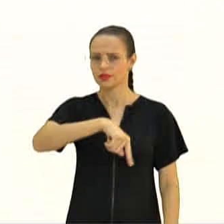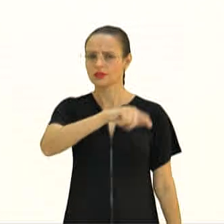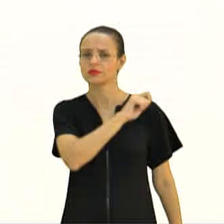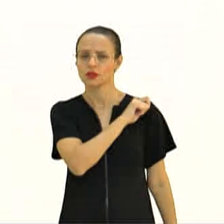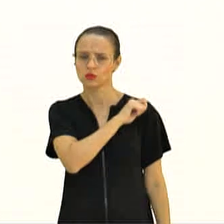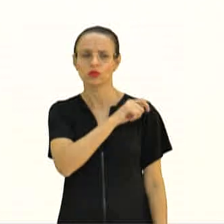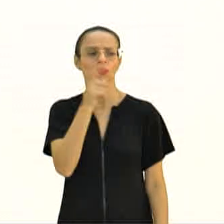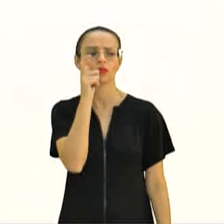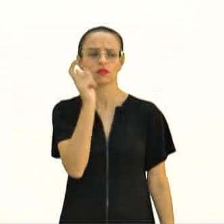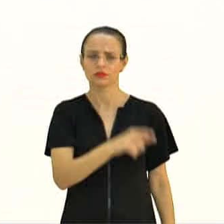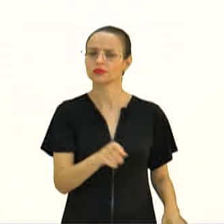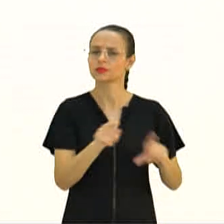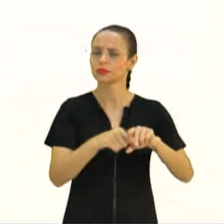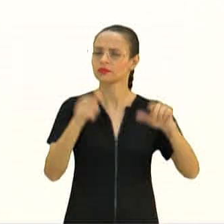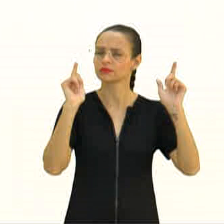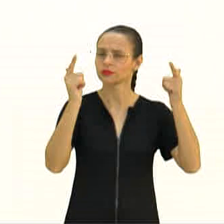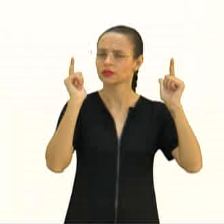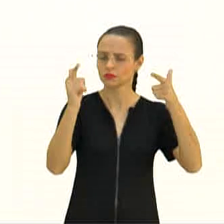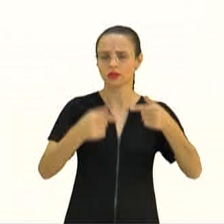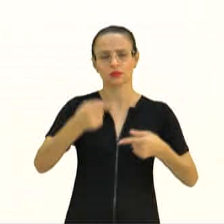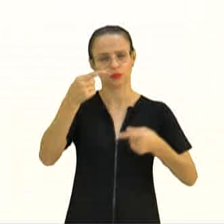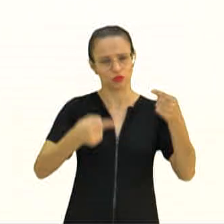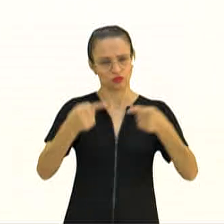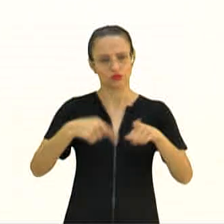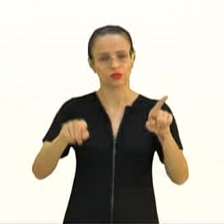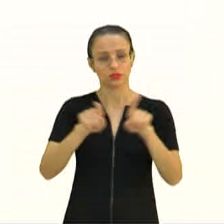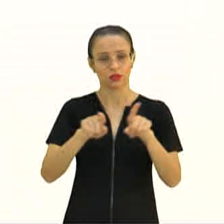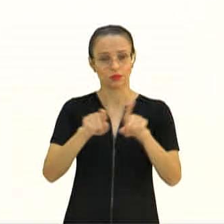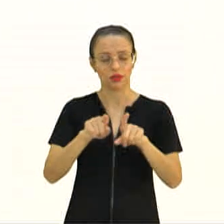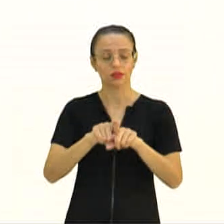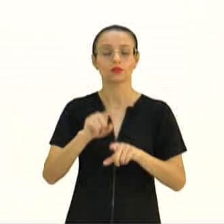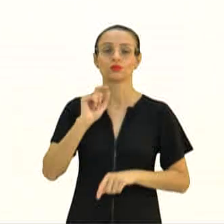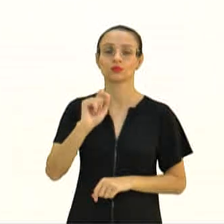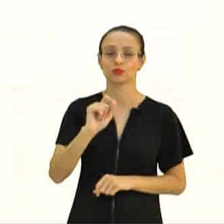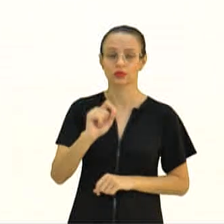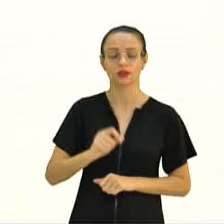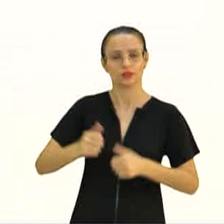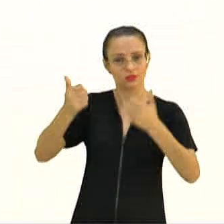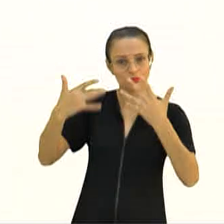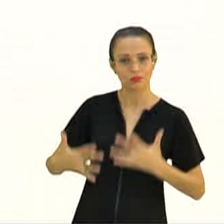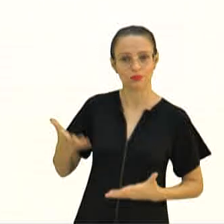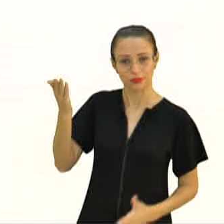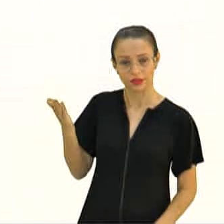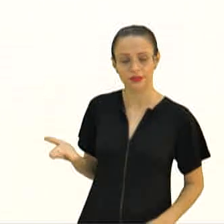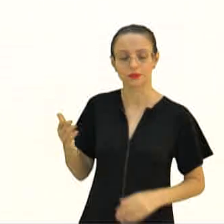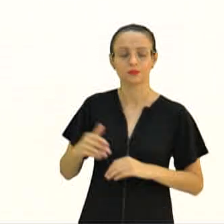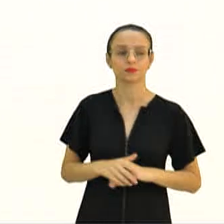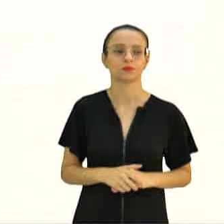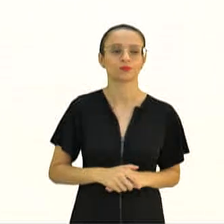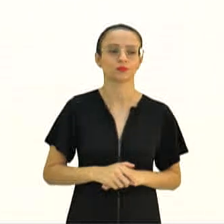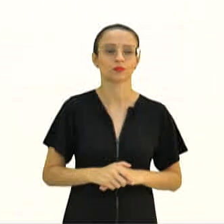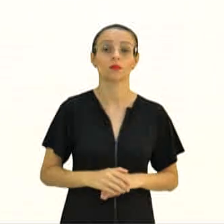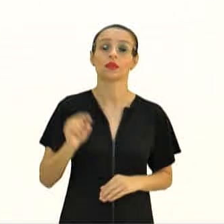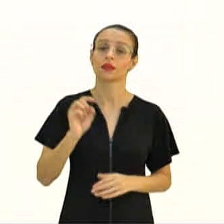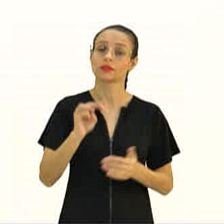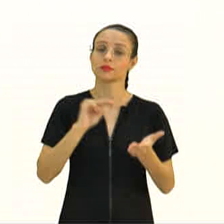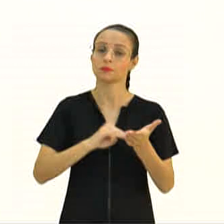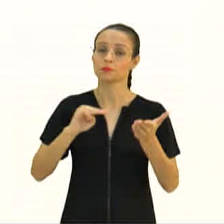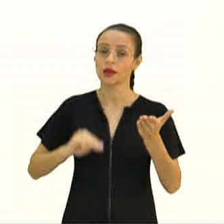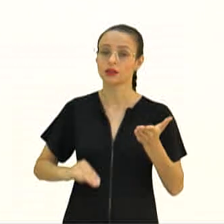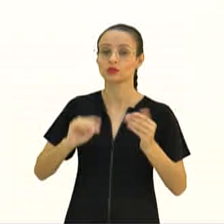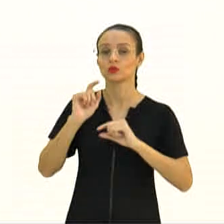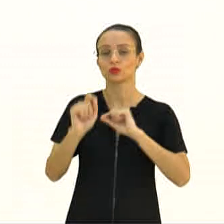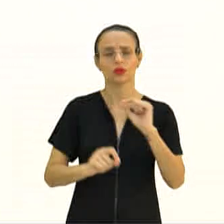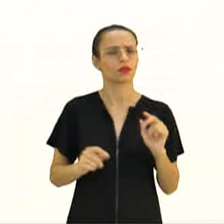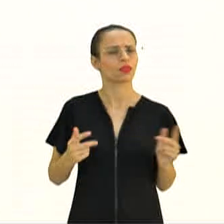de entretenimento e política, conta Zilioli à BBC Brasil. O método de checagem é